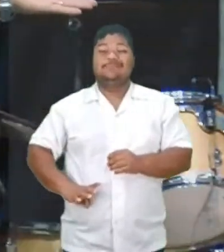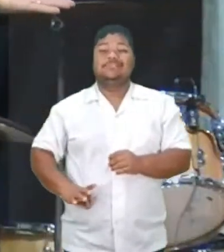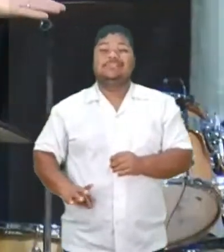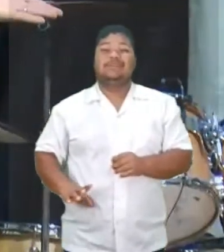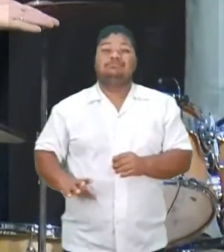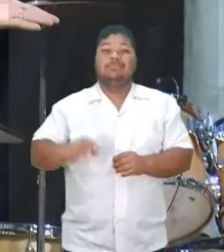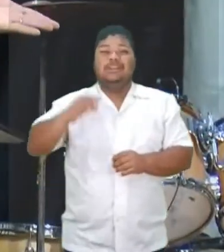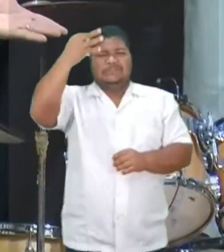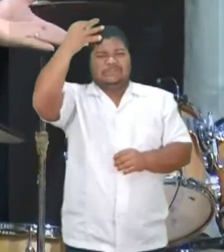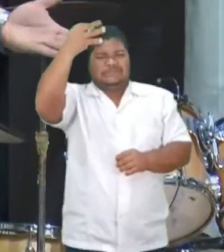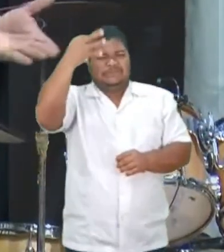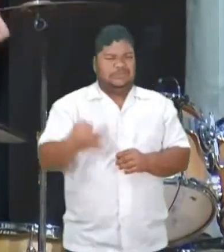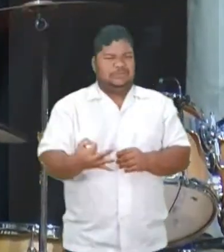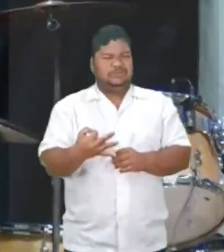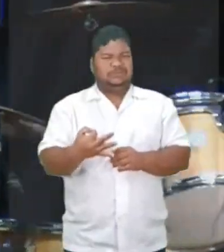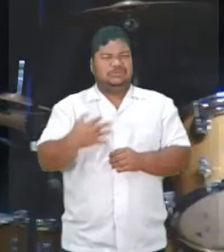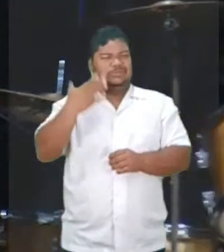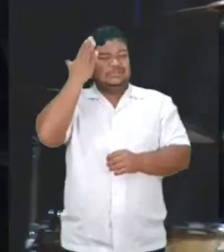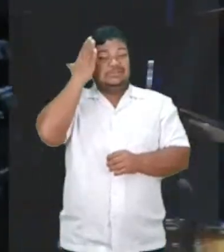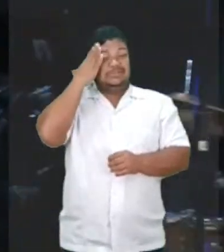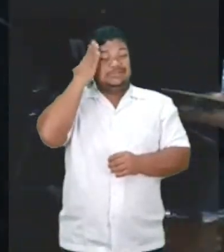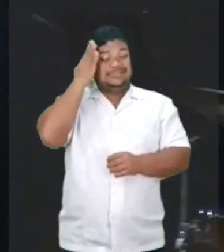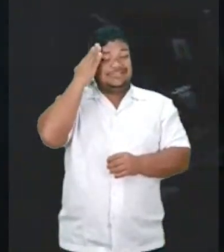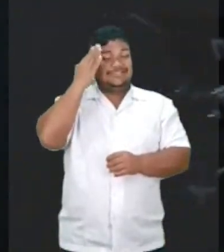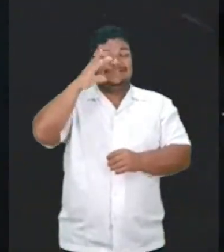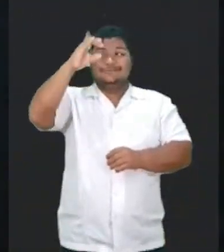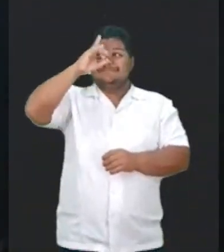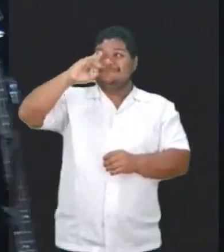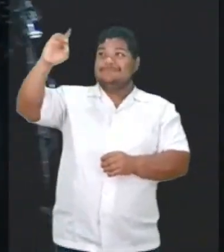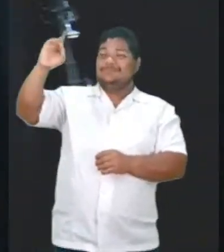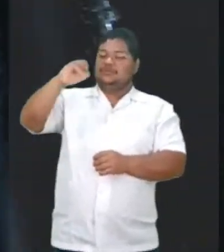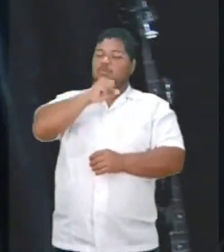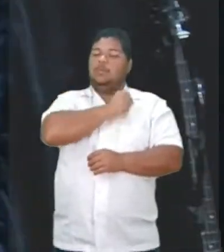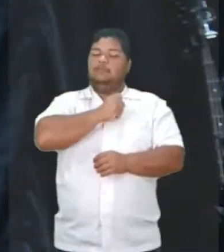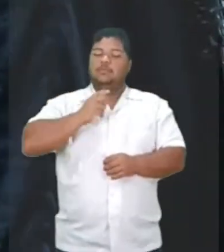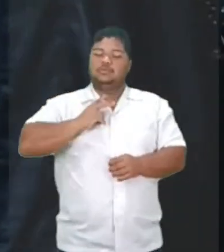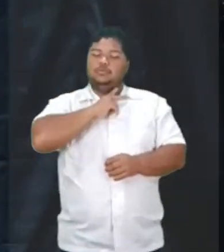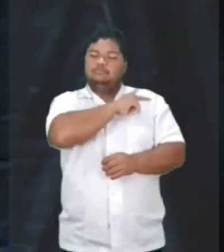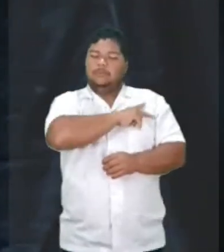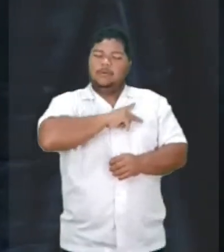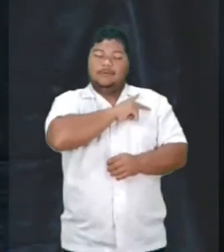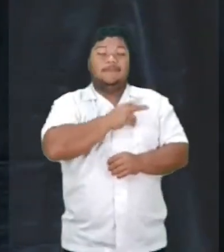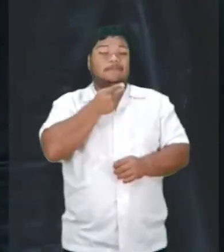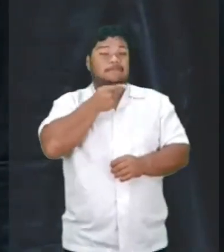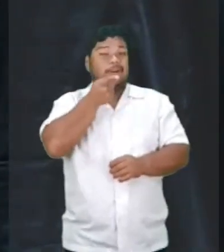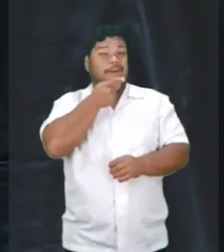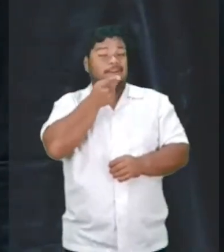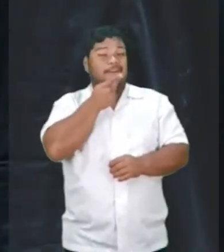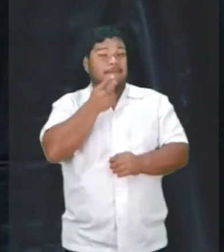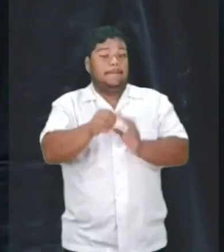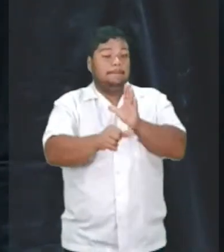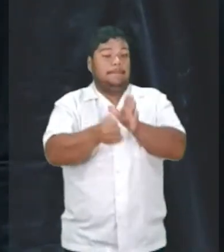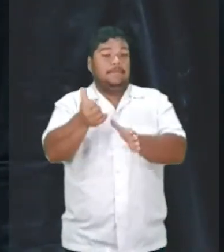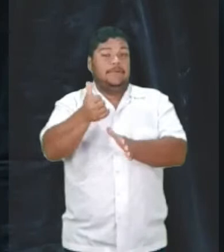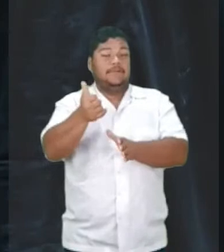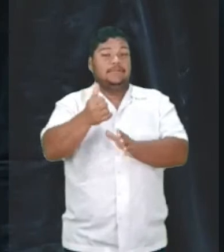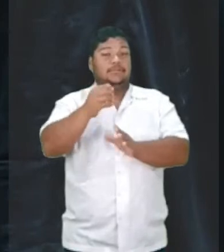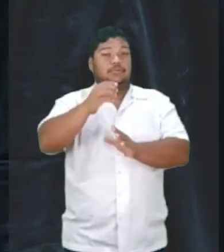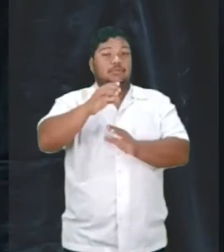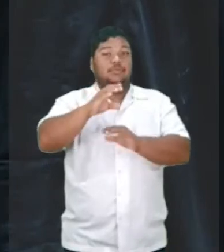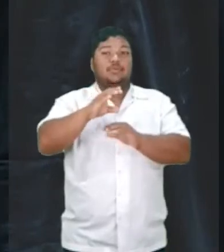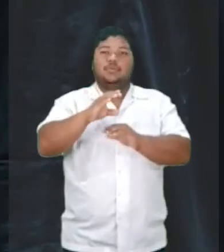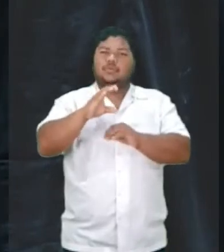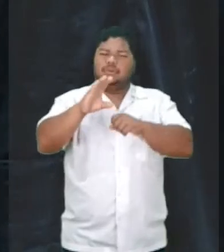da sabedoria de Deus, e o apóstolo Paulo fala a respeito disso em 1 Coríntios capítulo 1, verso